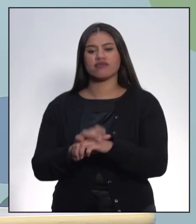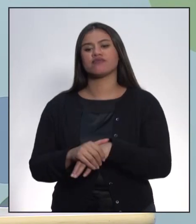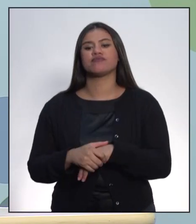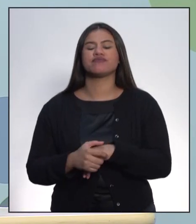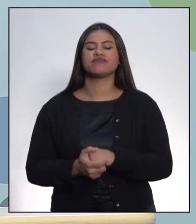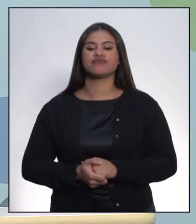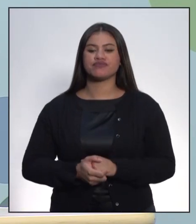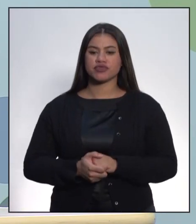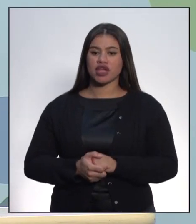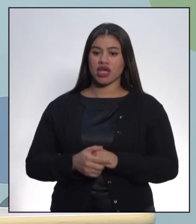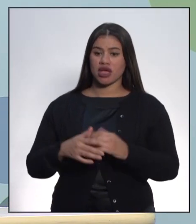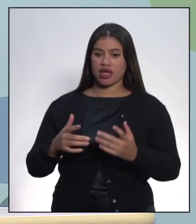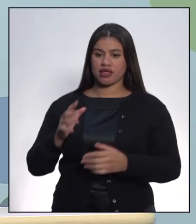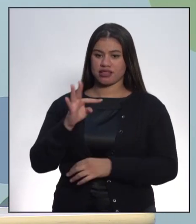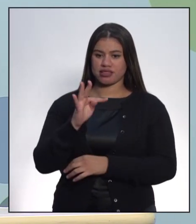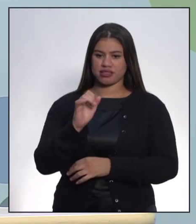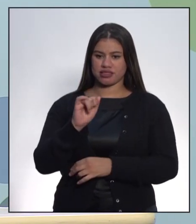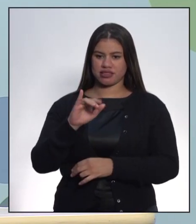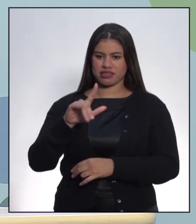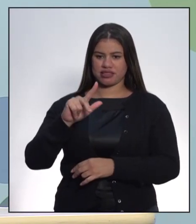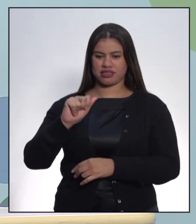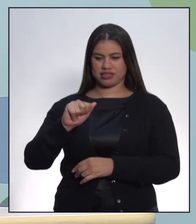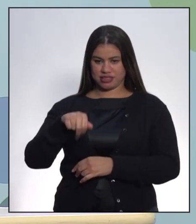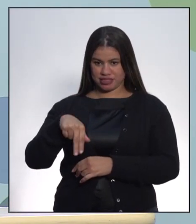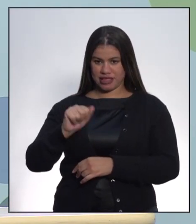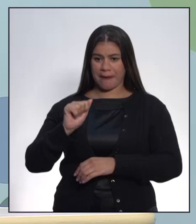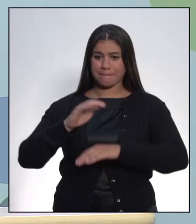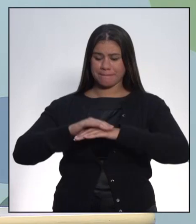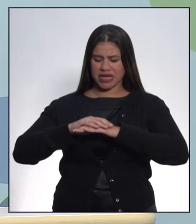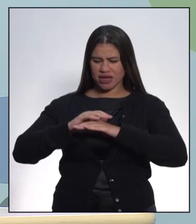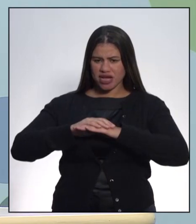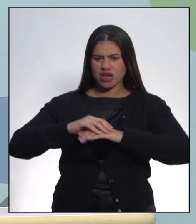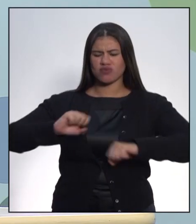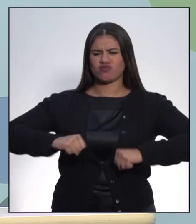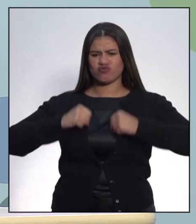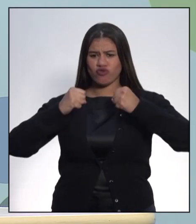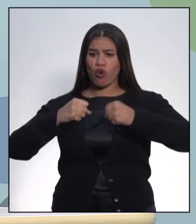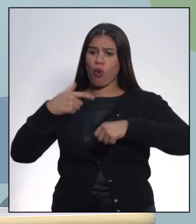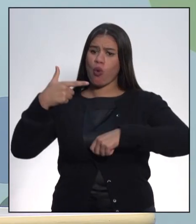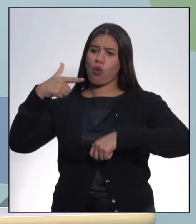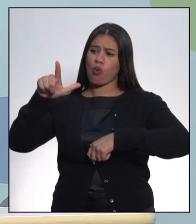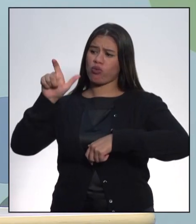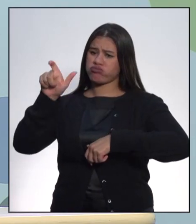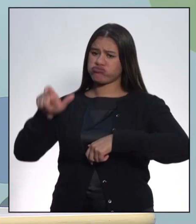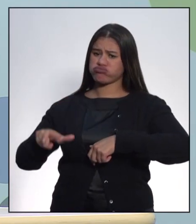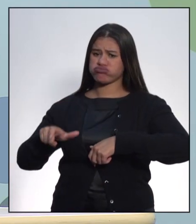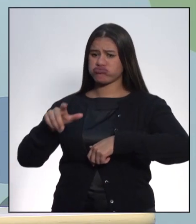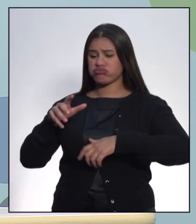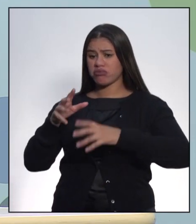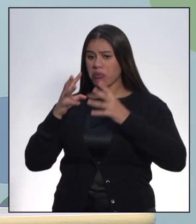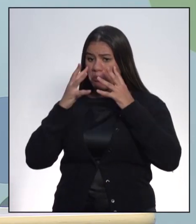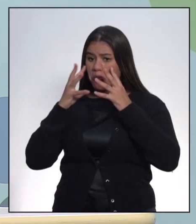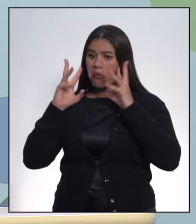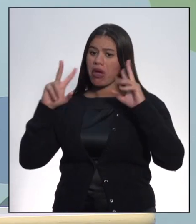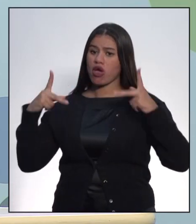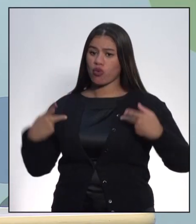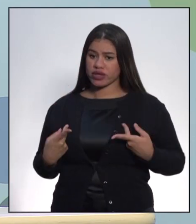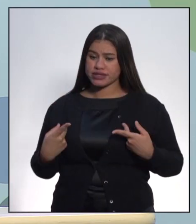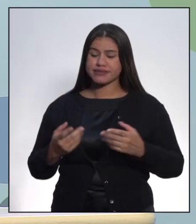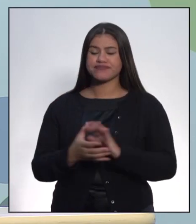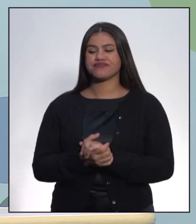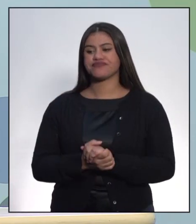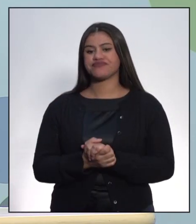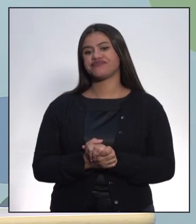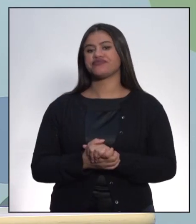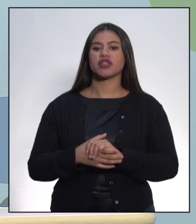todo o trabalho e o outro levar o crédito. A Thalita, ajudar as pessoas que não deu o devido valor por ter ajudado ela.